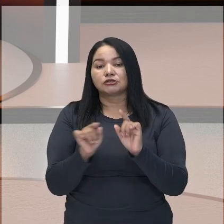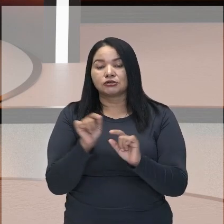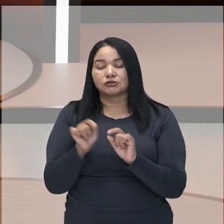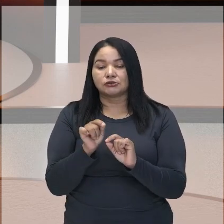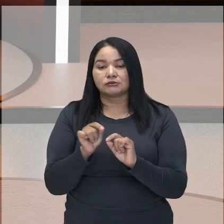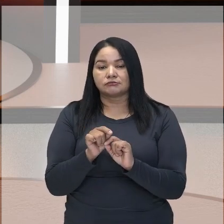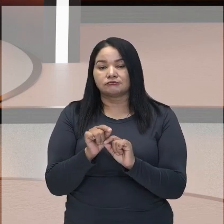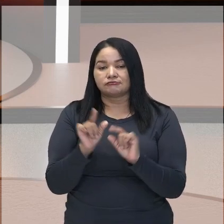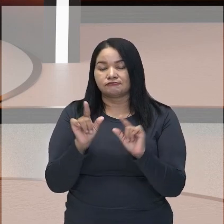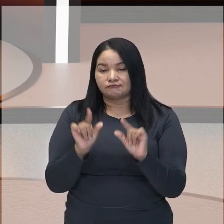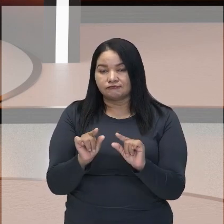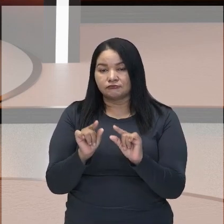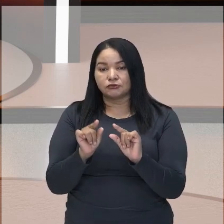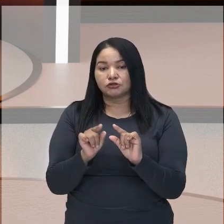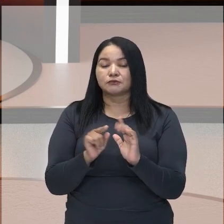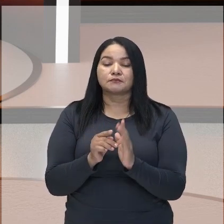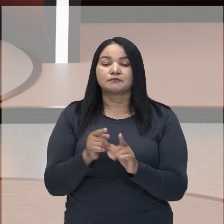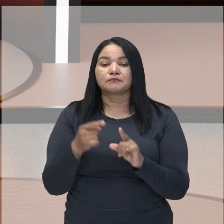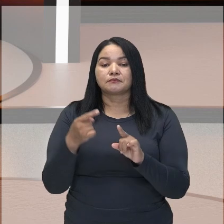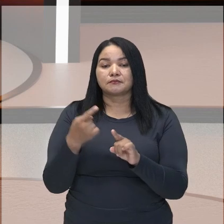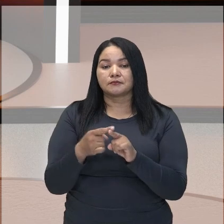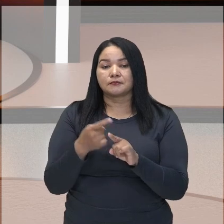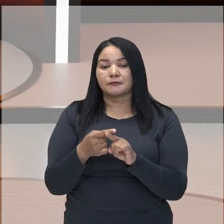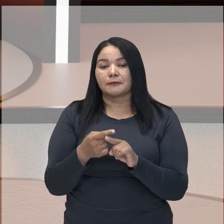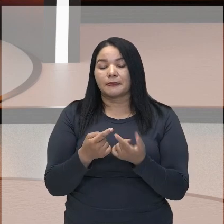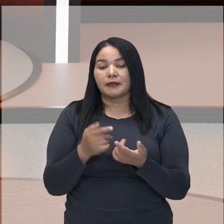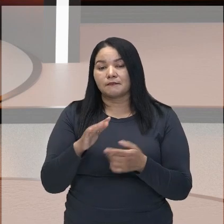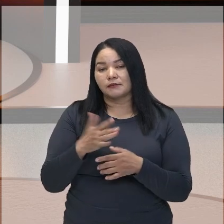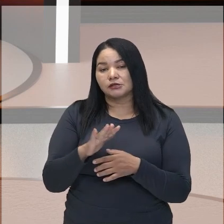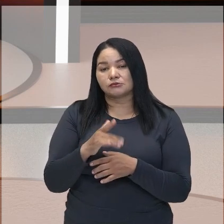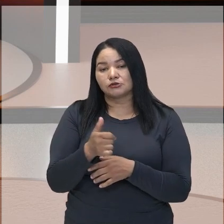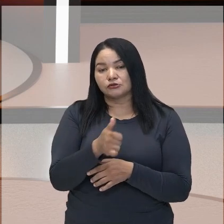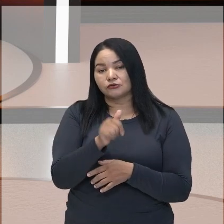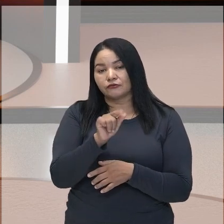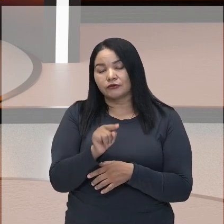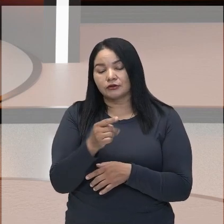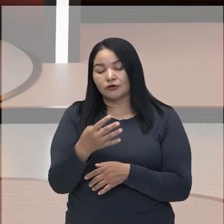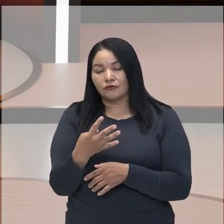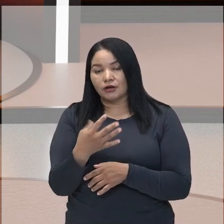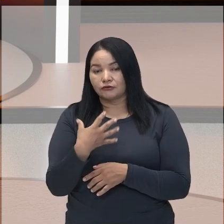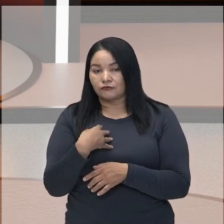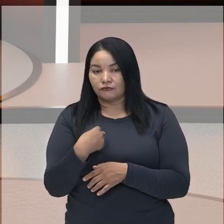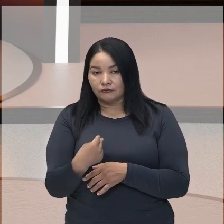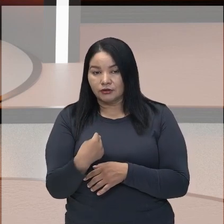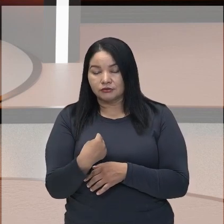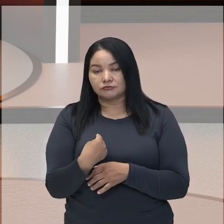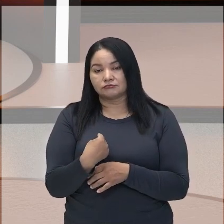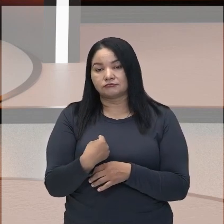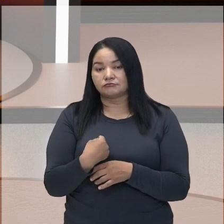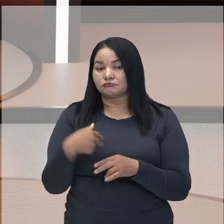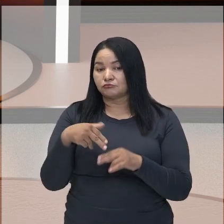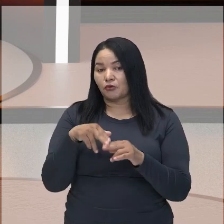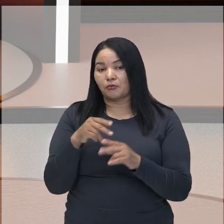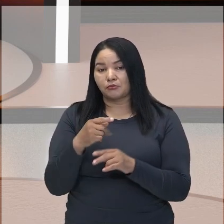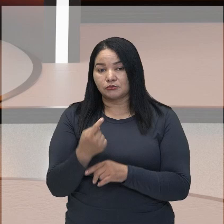Ela vai ser considerada baixa, com menos de 1,4 filhos por mulher,